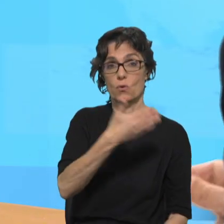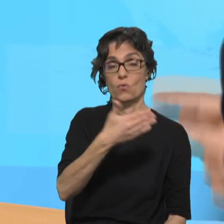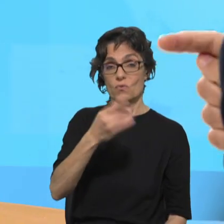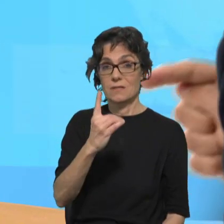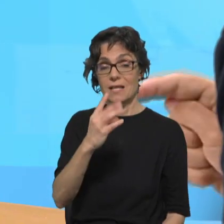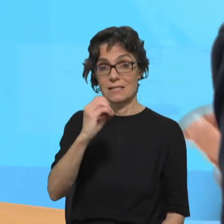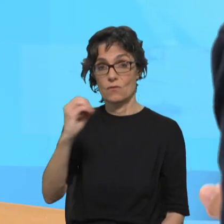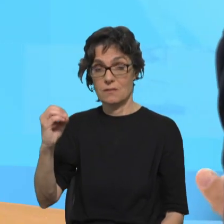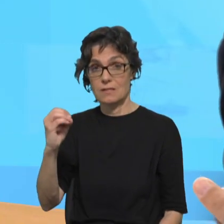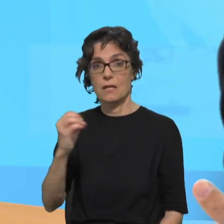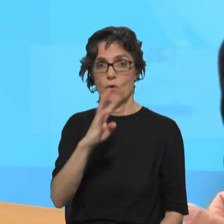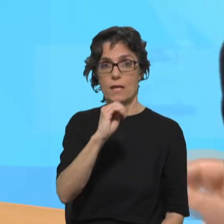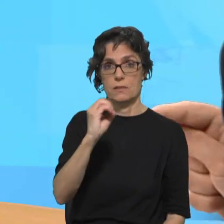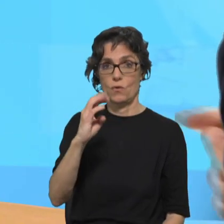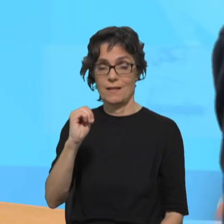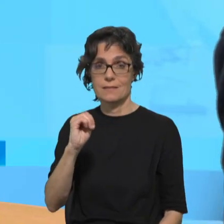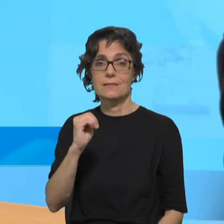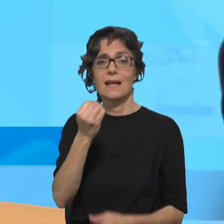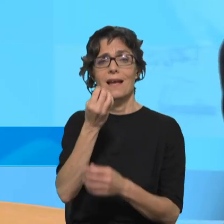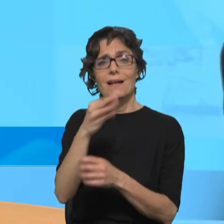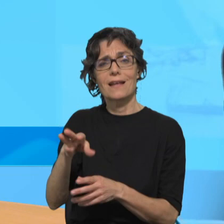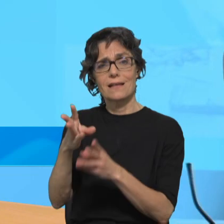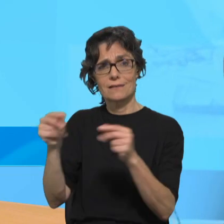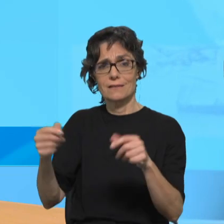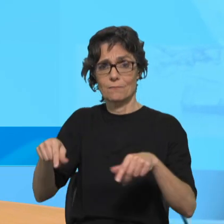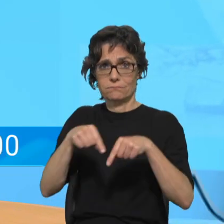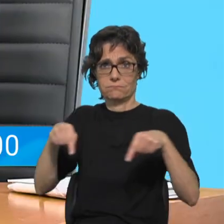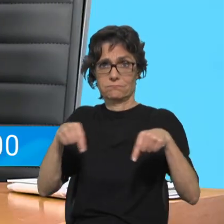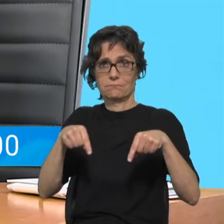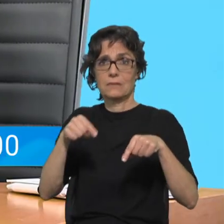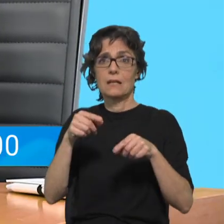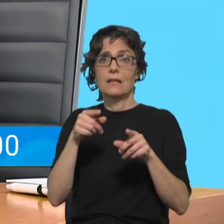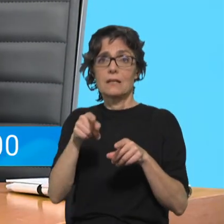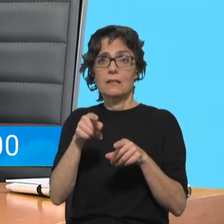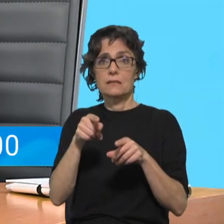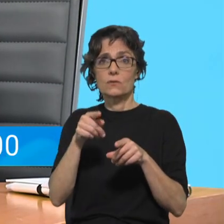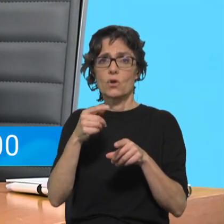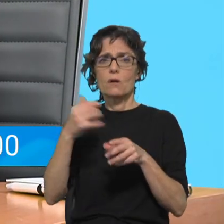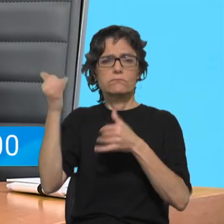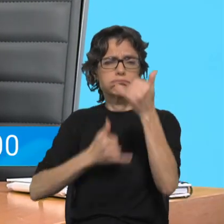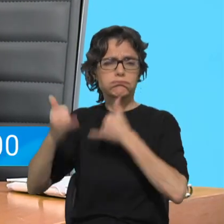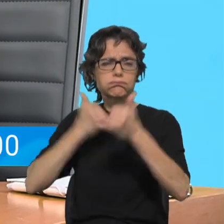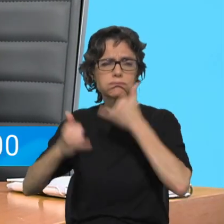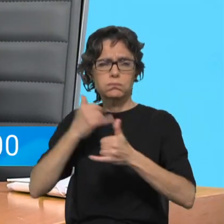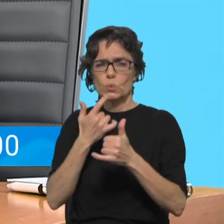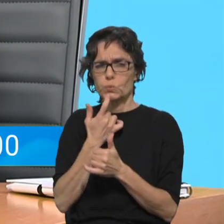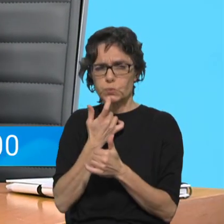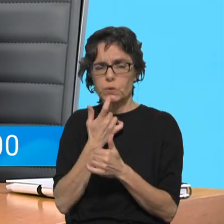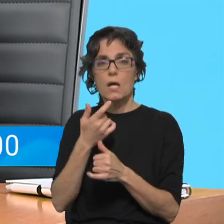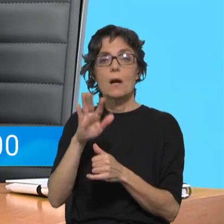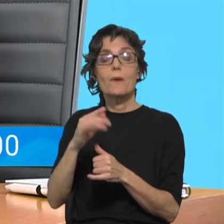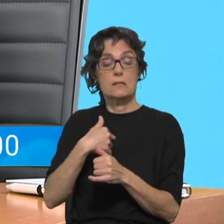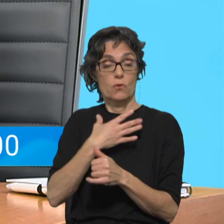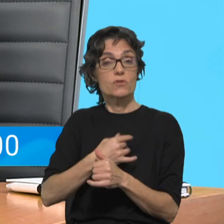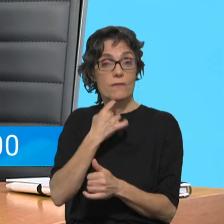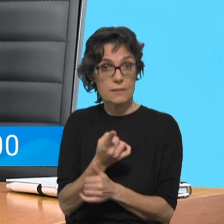116-000 SOS Criança Desaparecida, que está a passar em rodapé, têm chegado também muitas situações. No entanto, gosto aqui